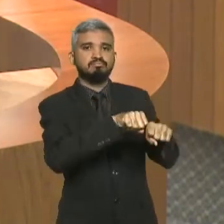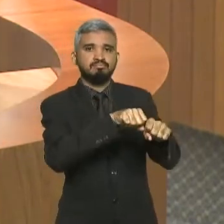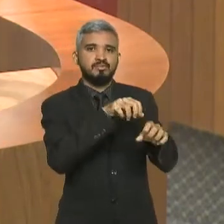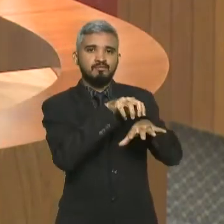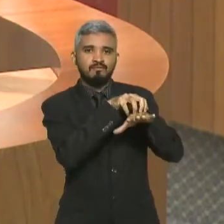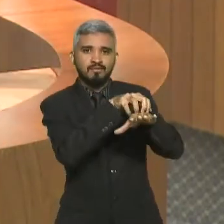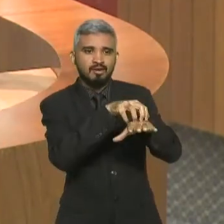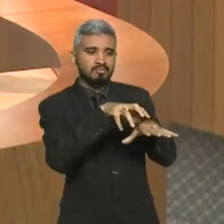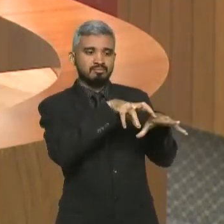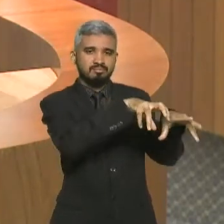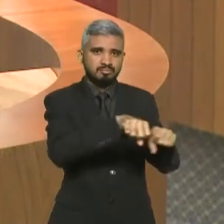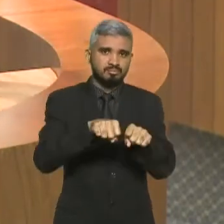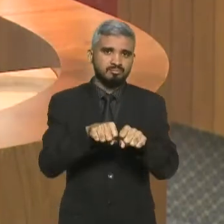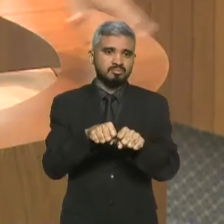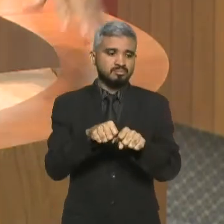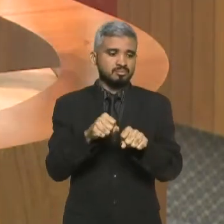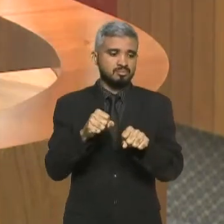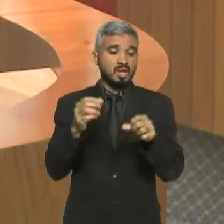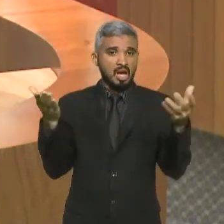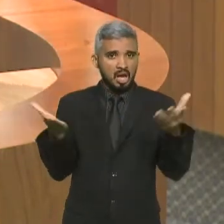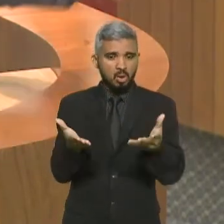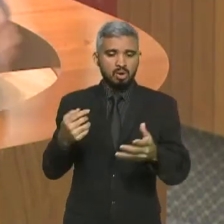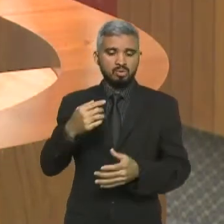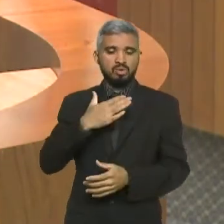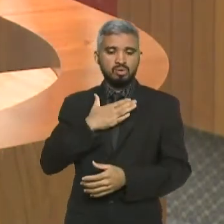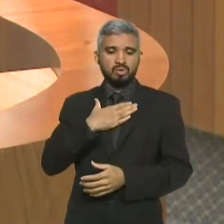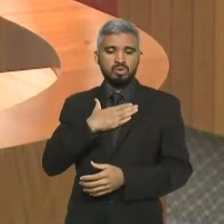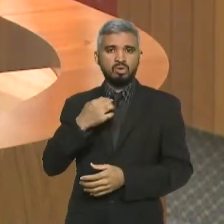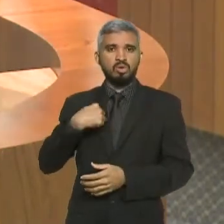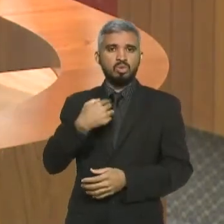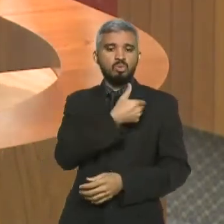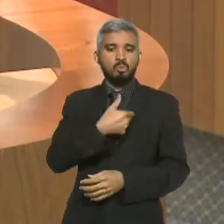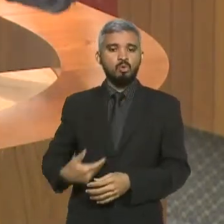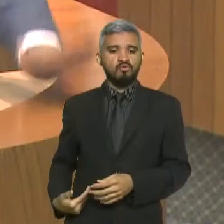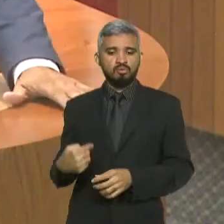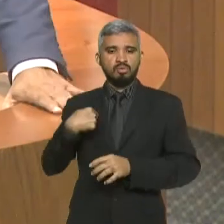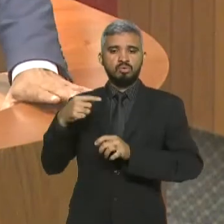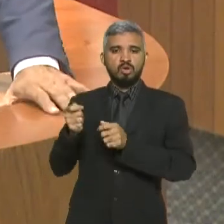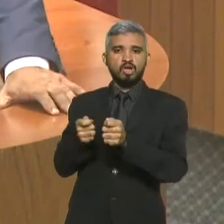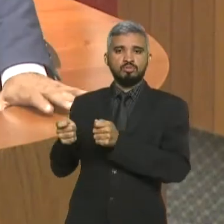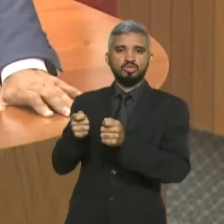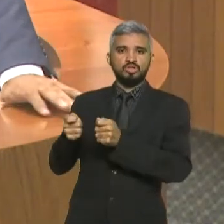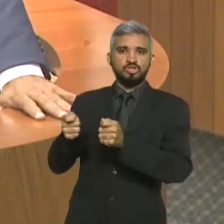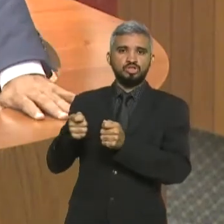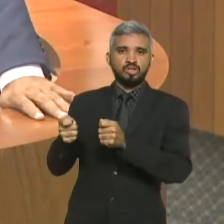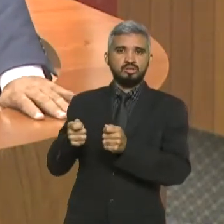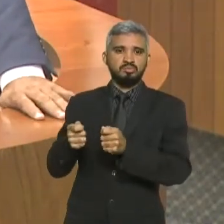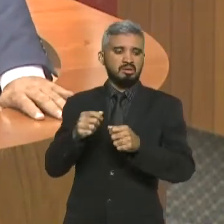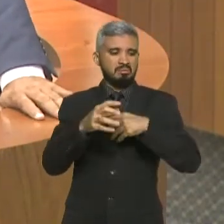governo vai administrar esse negócio aqui. Está bagunçado, está atrasando, o governo vai administrar.